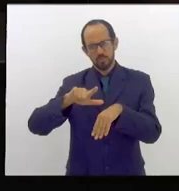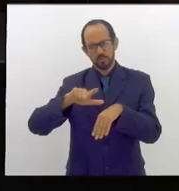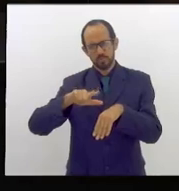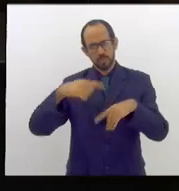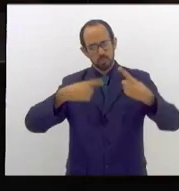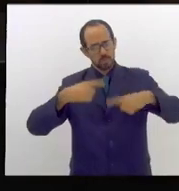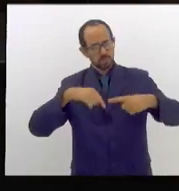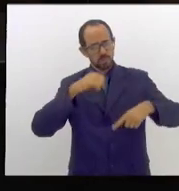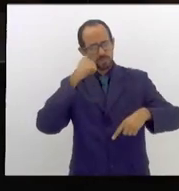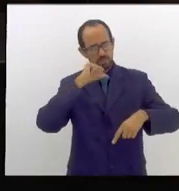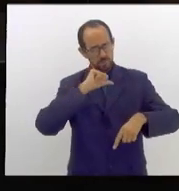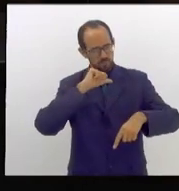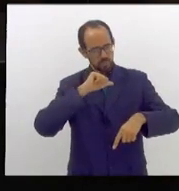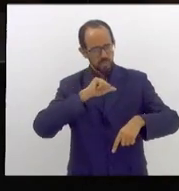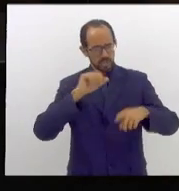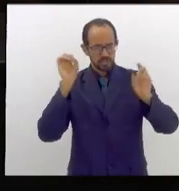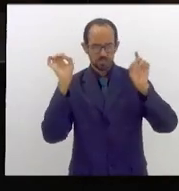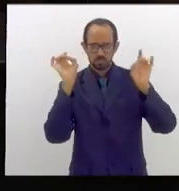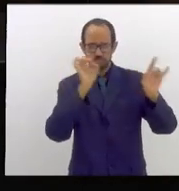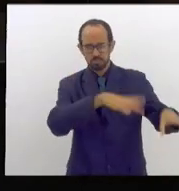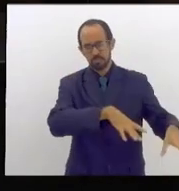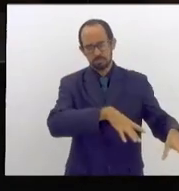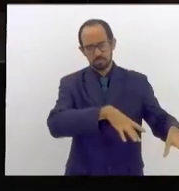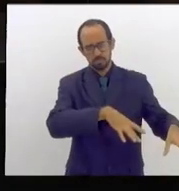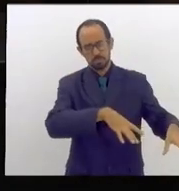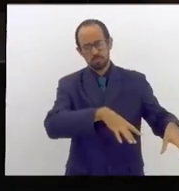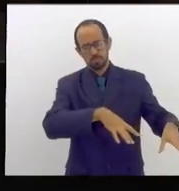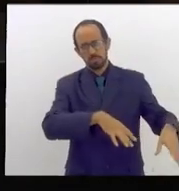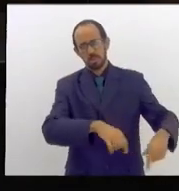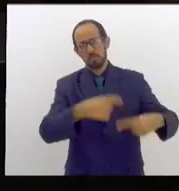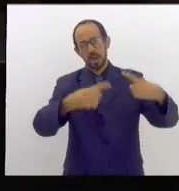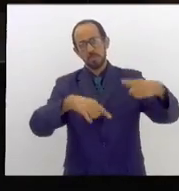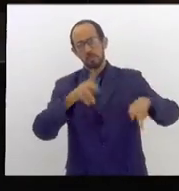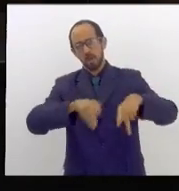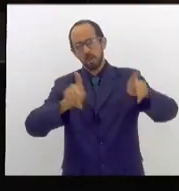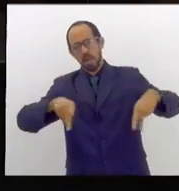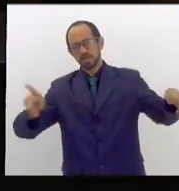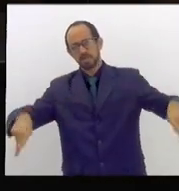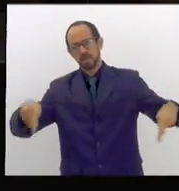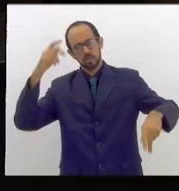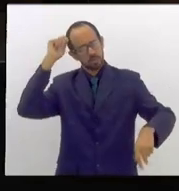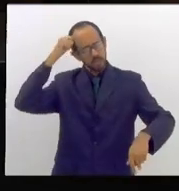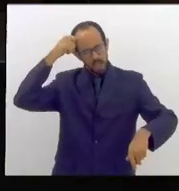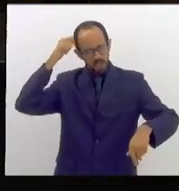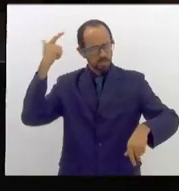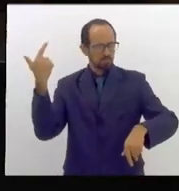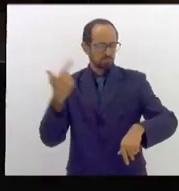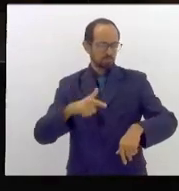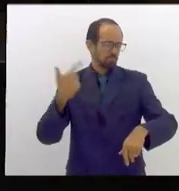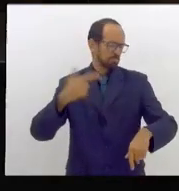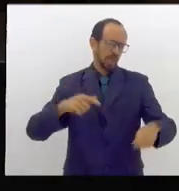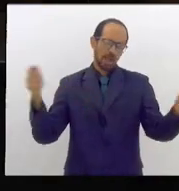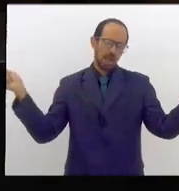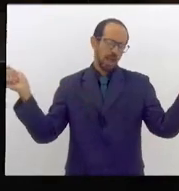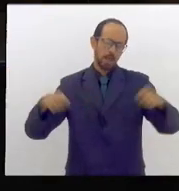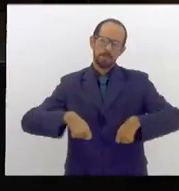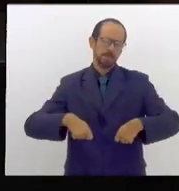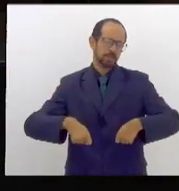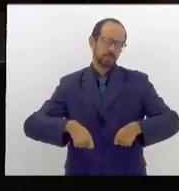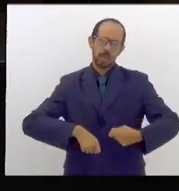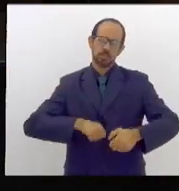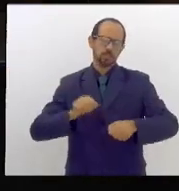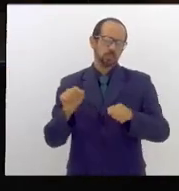mulheres jogada no lixo a política para a população negra sem qualquer condições de